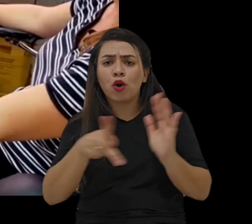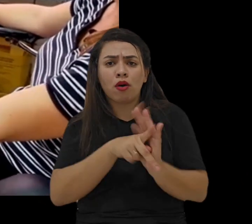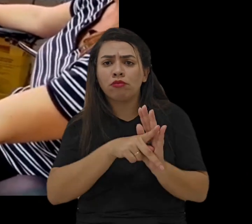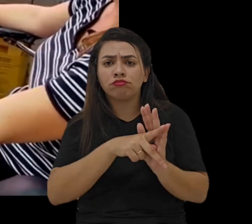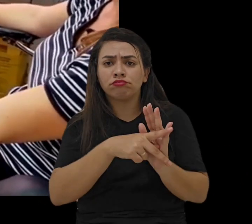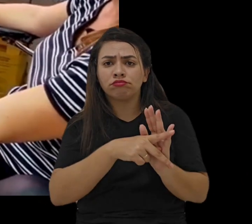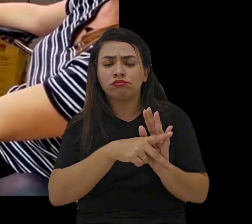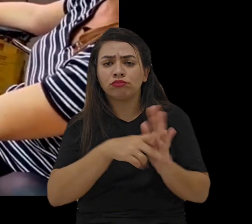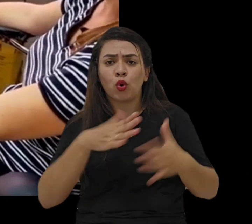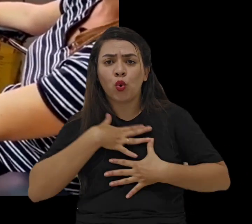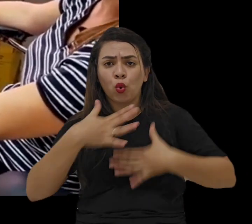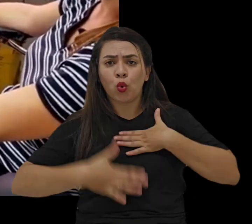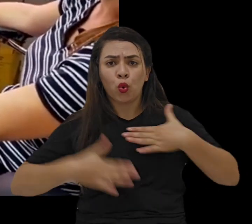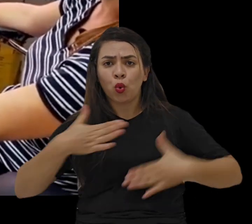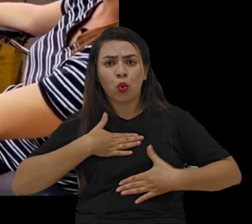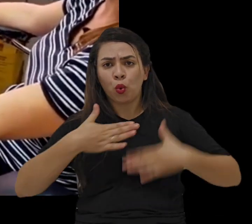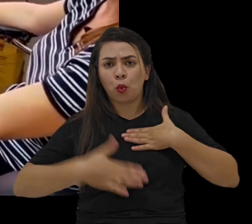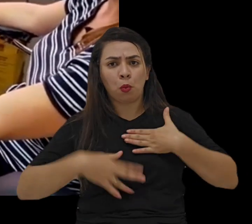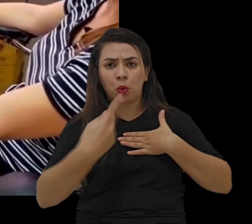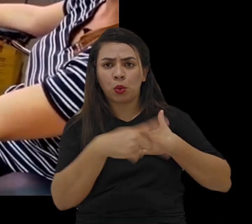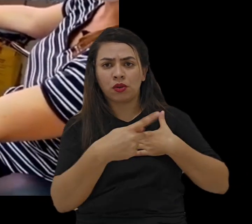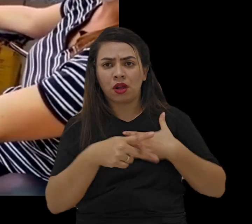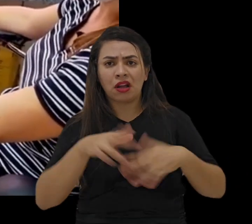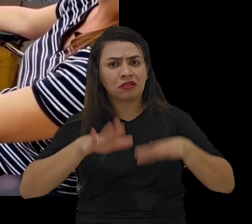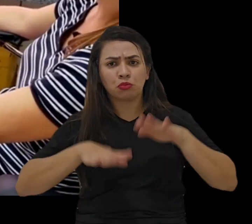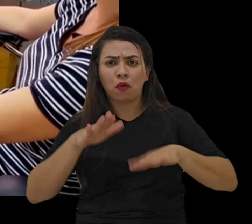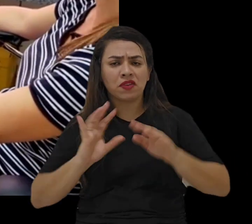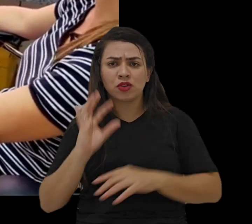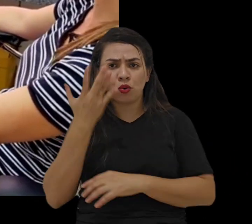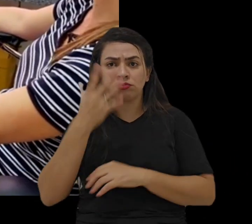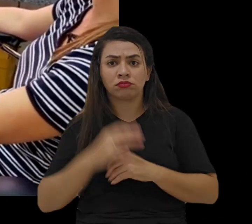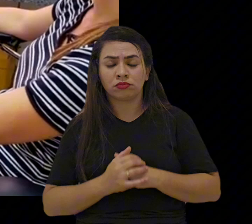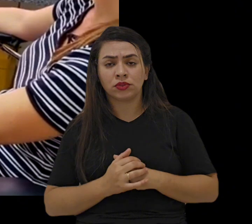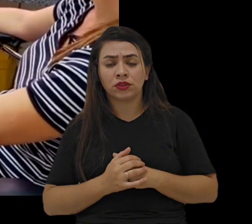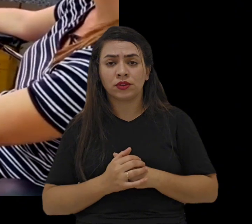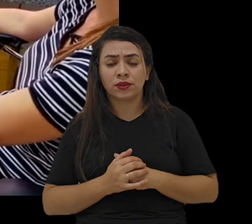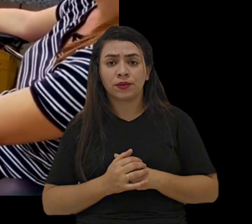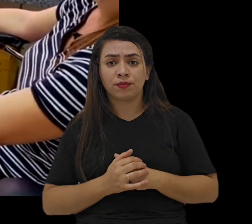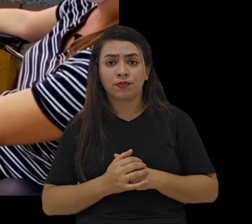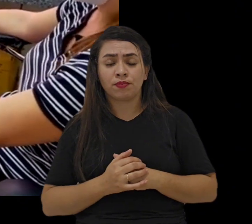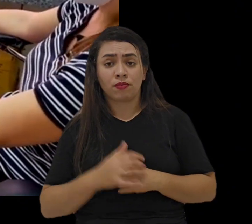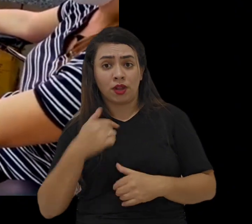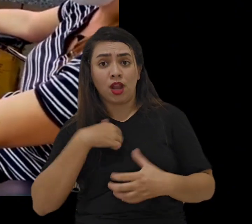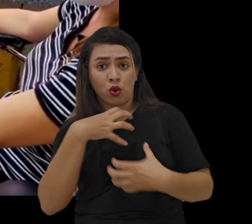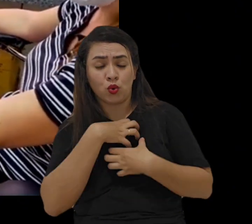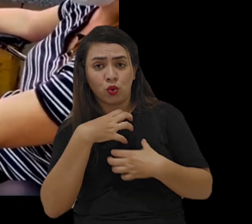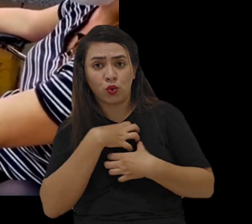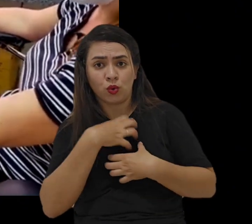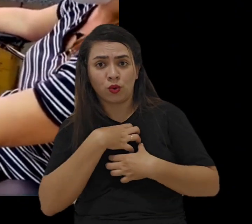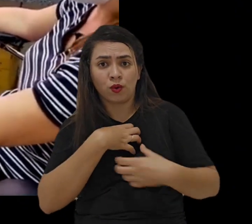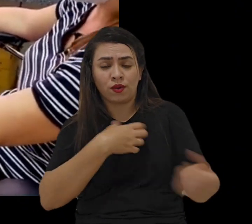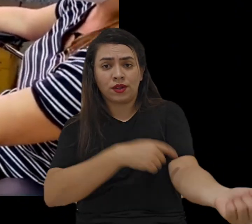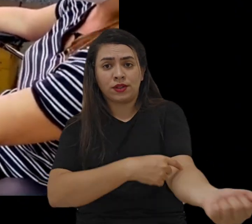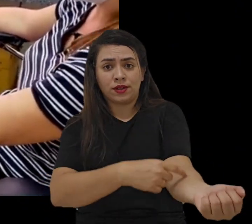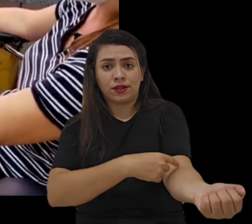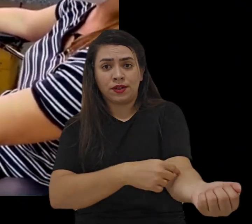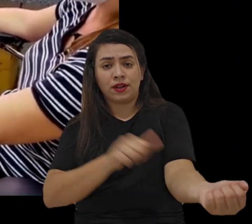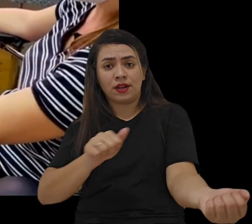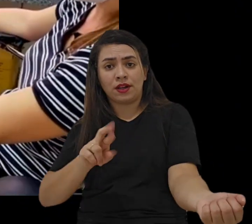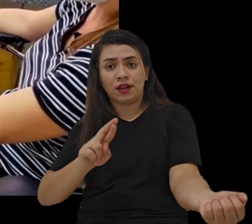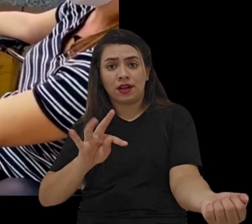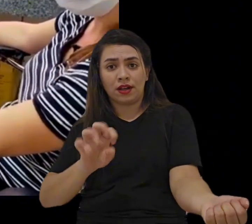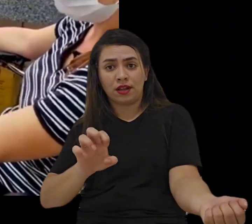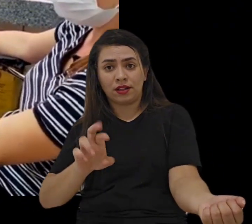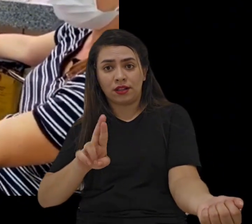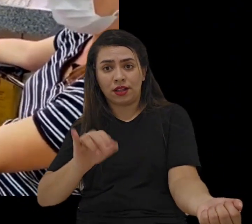aqui em cima. A artéria dela está do lado dessa veia aqui, ó. Então às vezes acontece das pessoas terem alterações